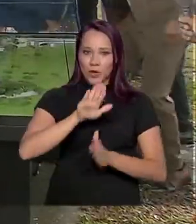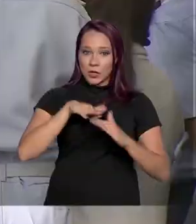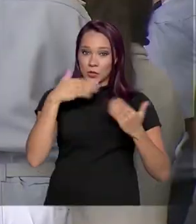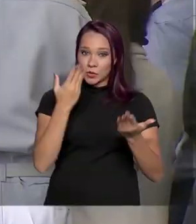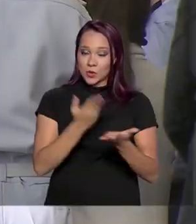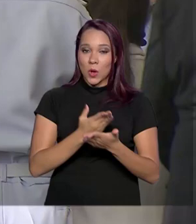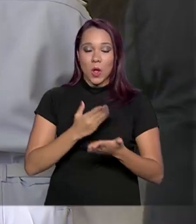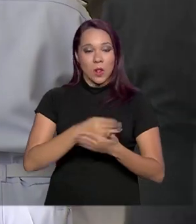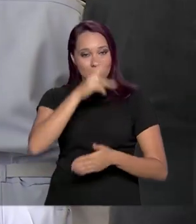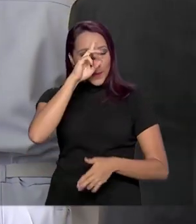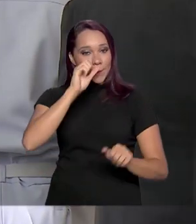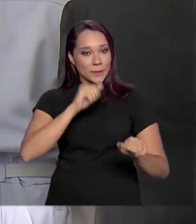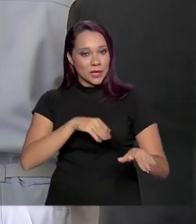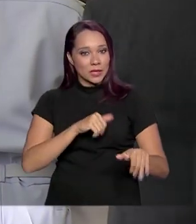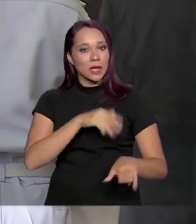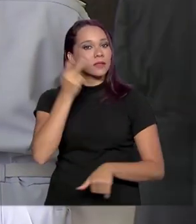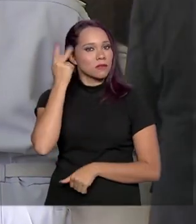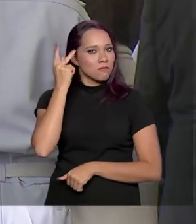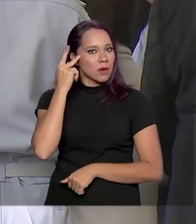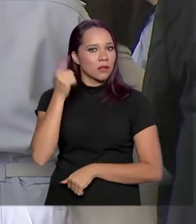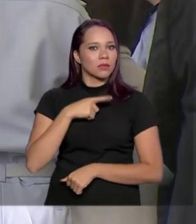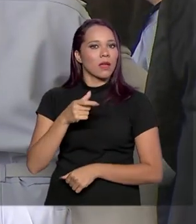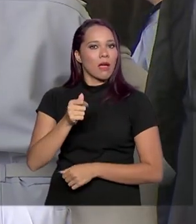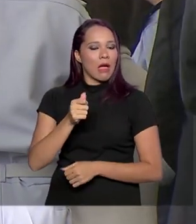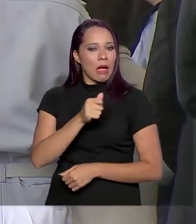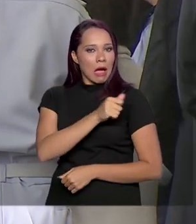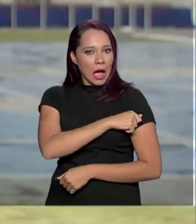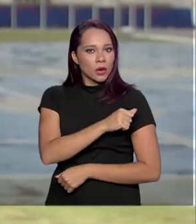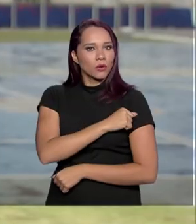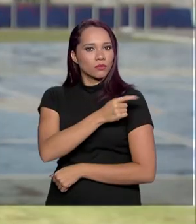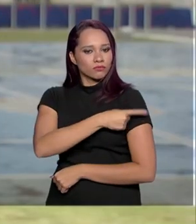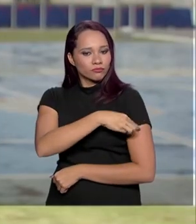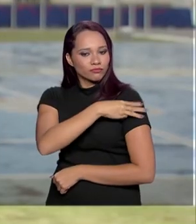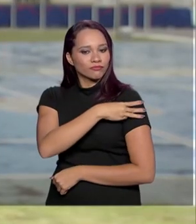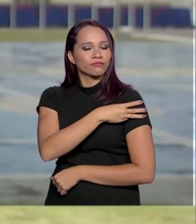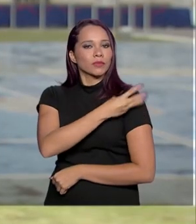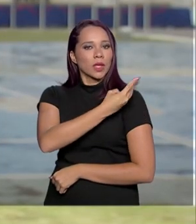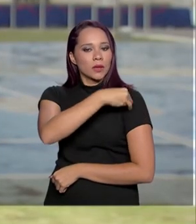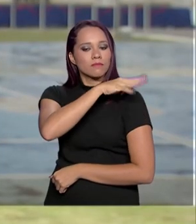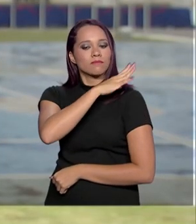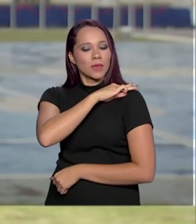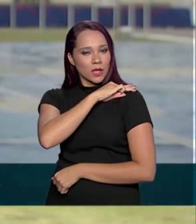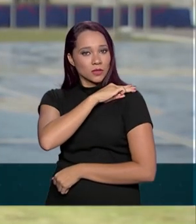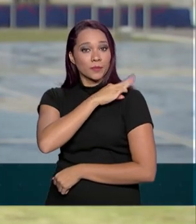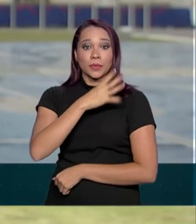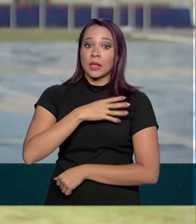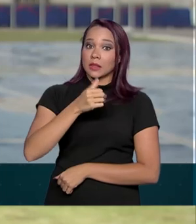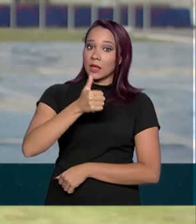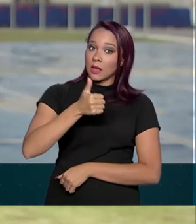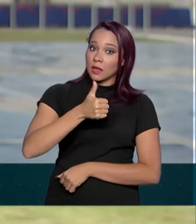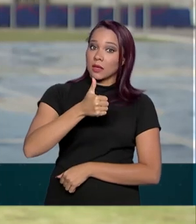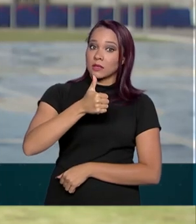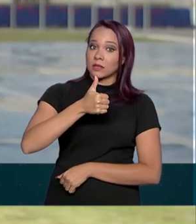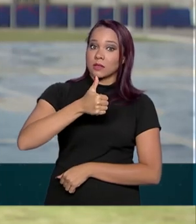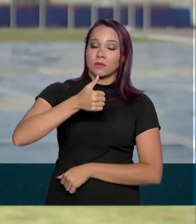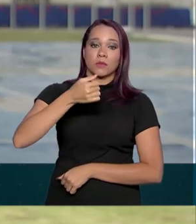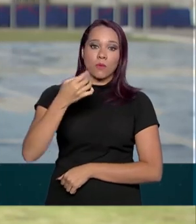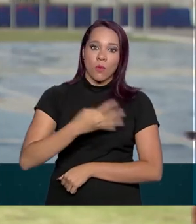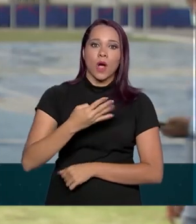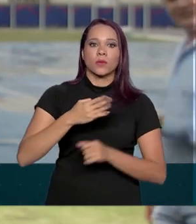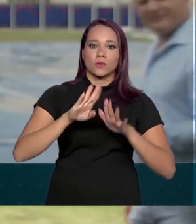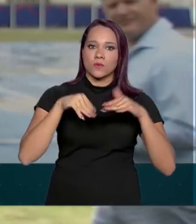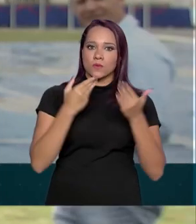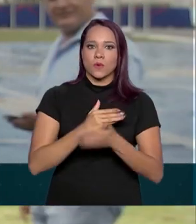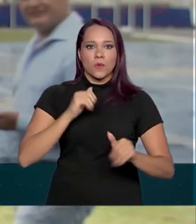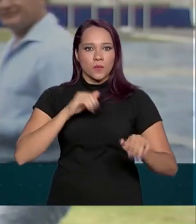Paulo, que vai receber alunos dos ensinos fundamental e médio. Este será o 14º Colégio Militar do país. O projeto, doado